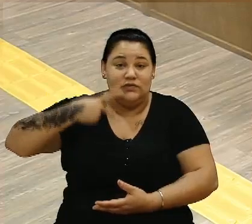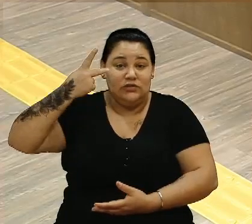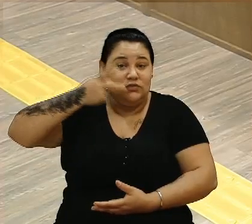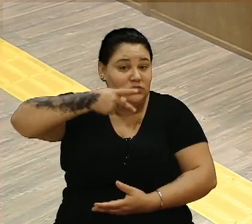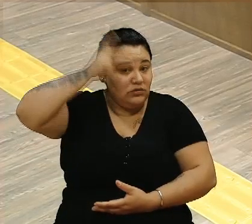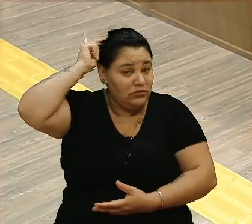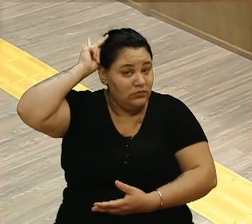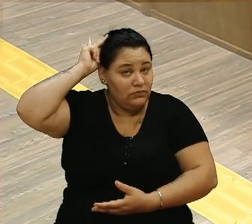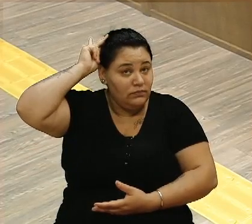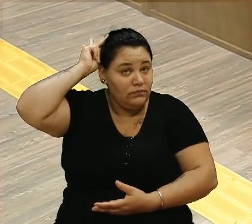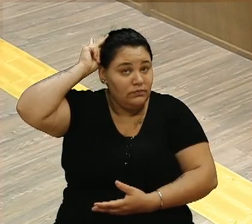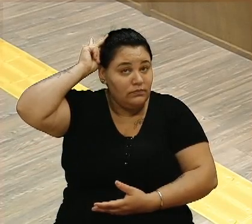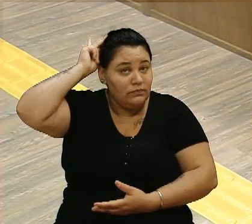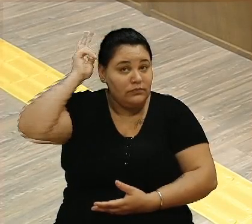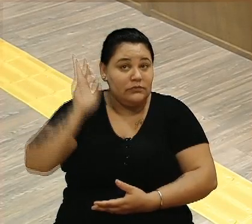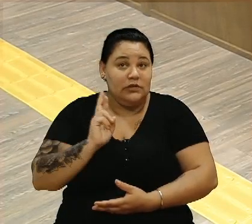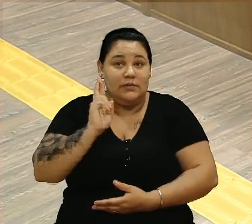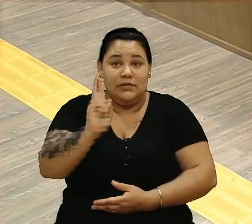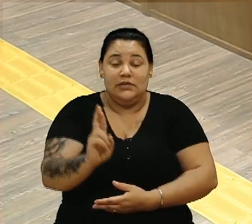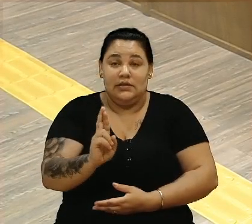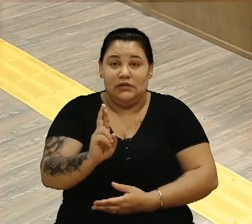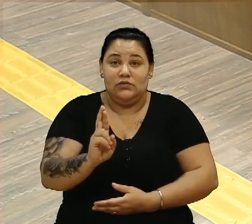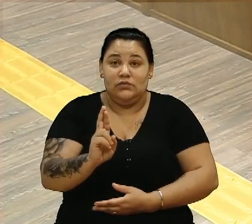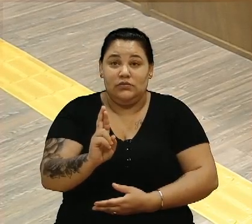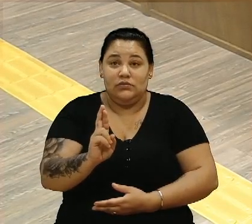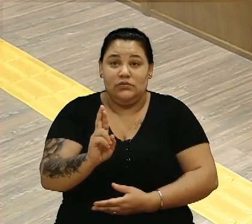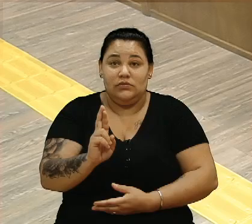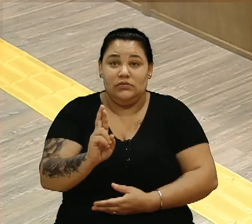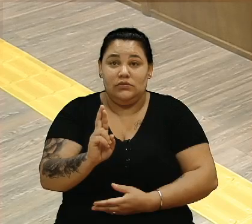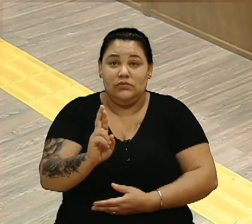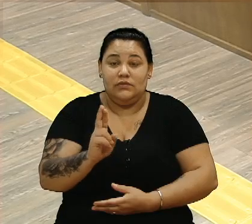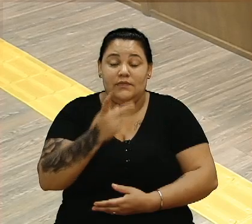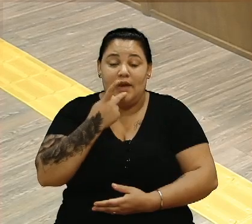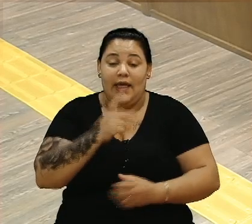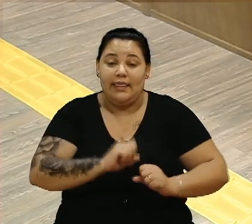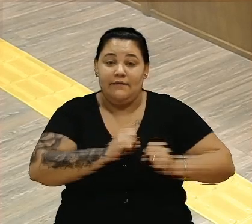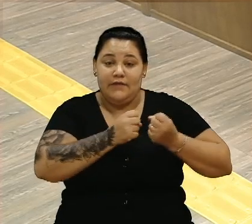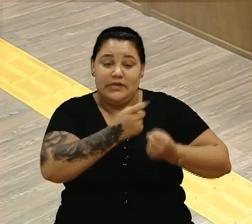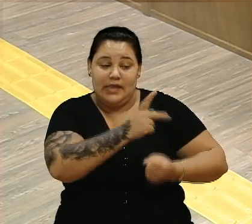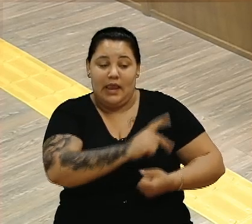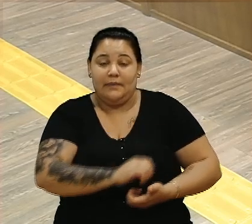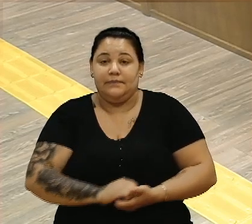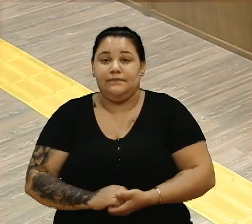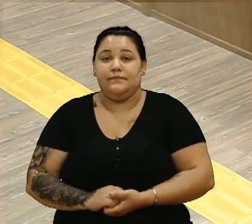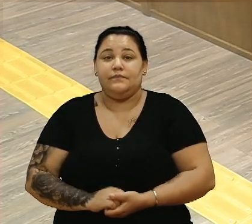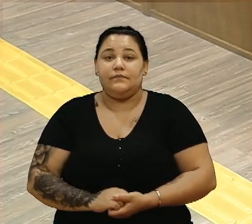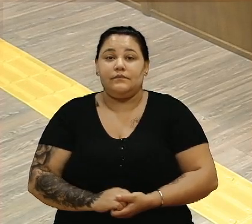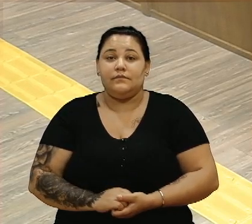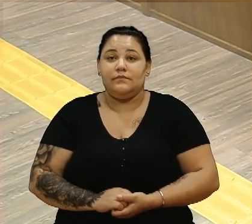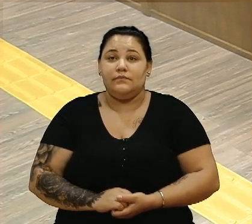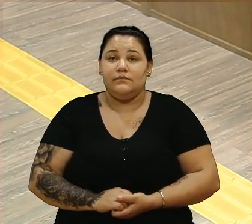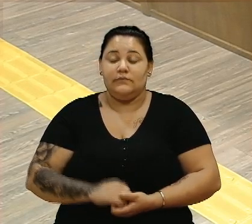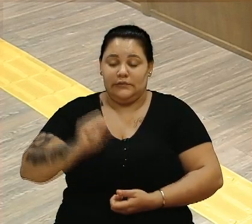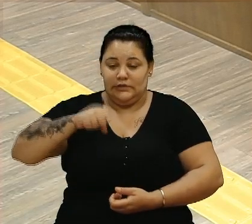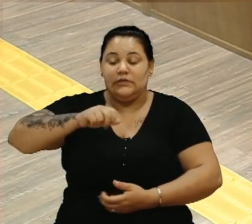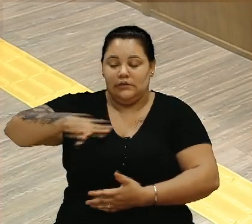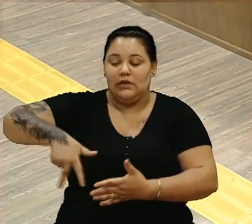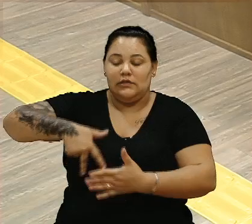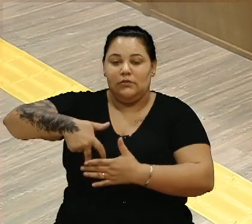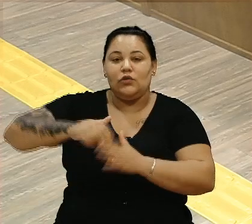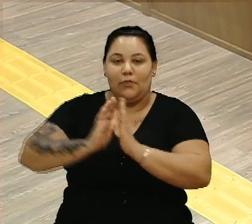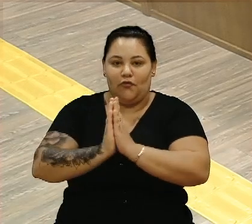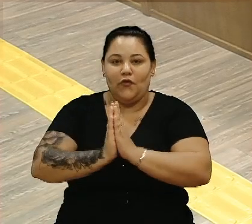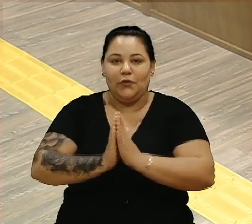diretamente, pessoalmente ou representado por seu procurador, manifestar sua defesa. Sim, da